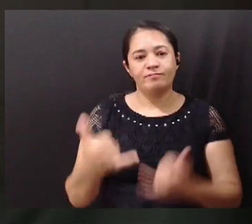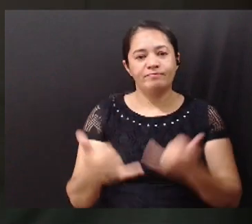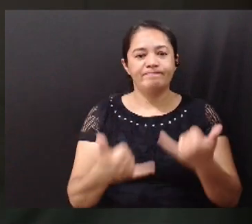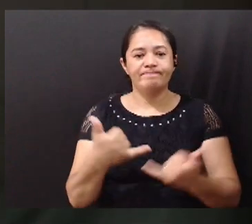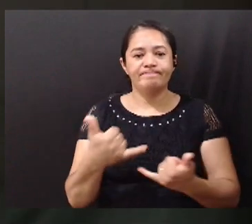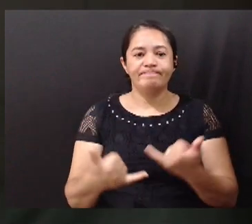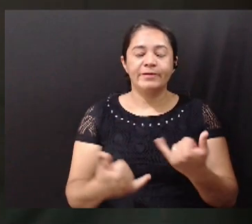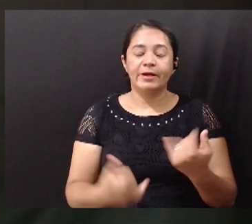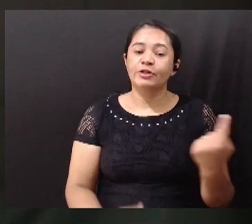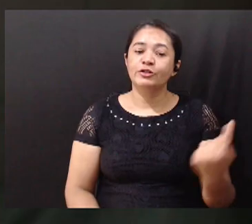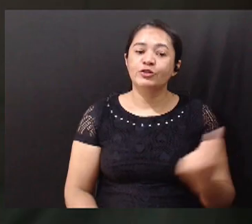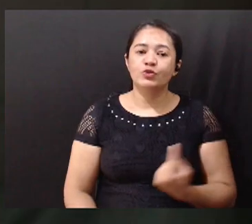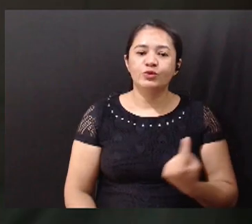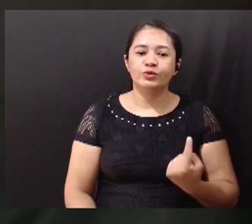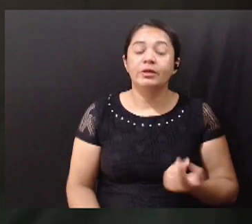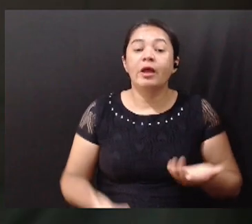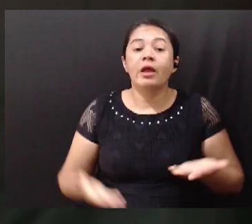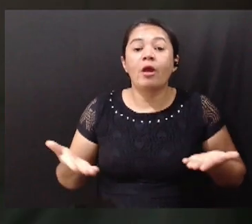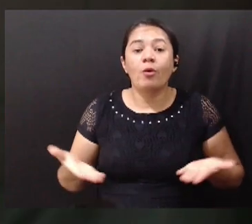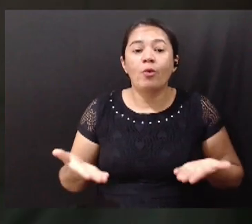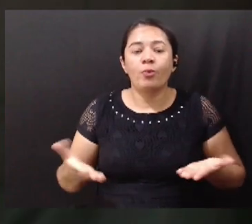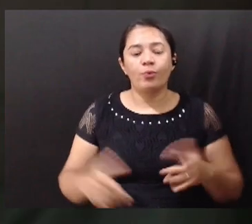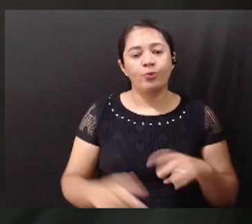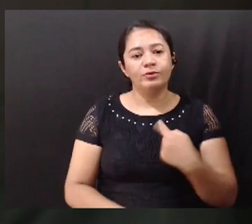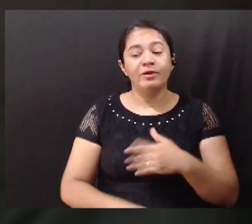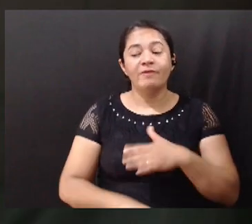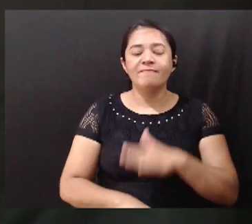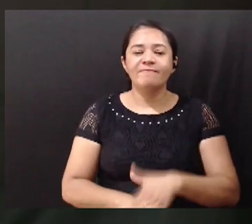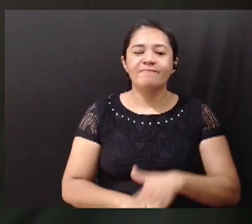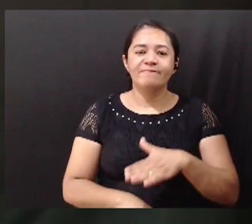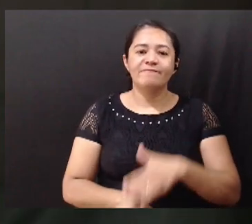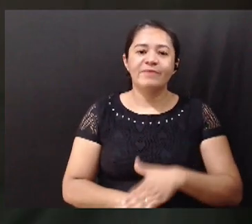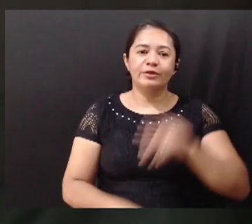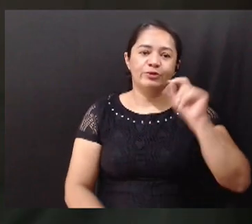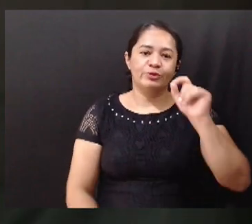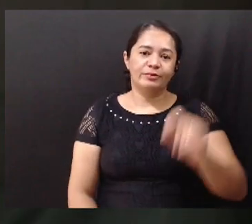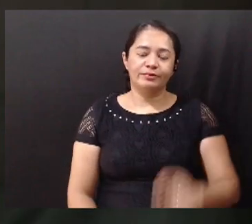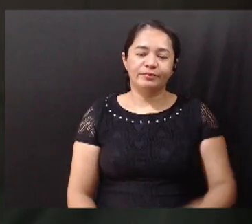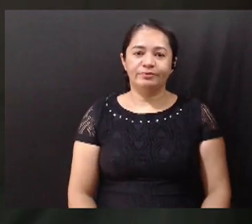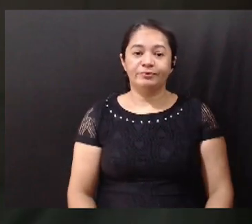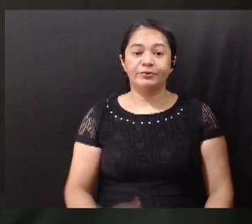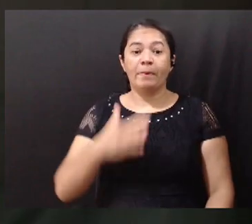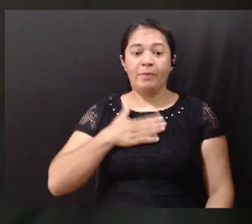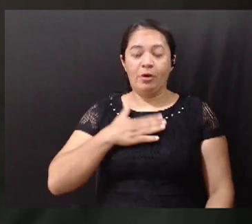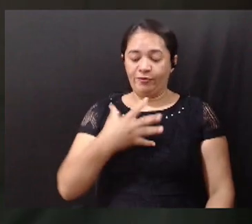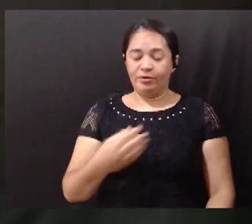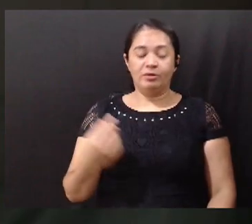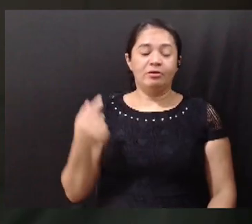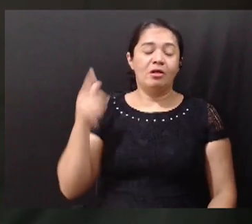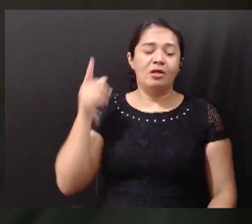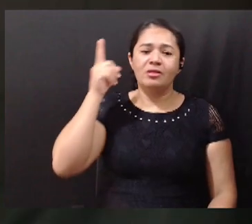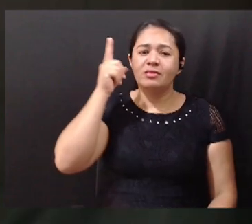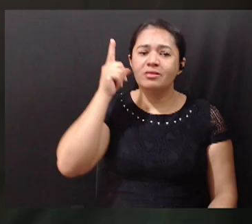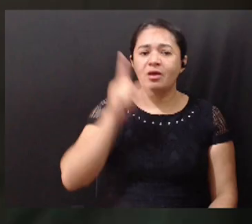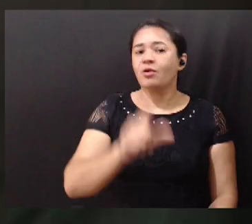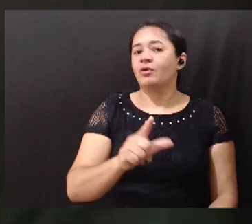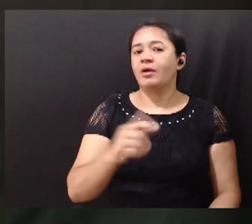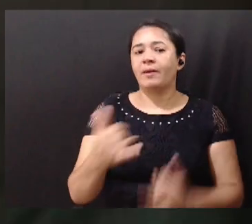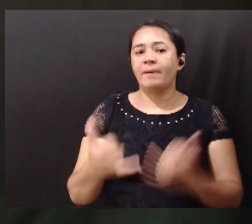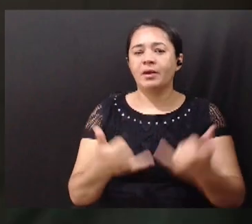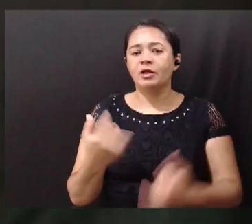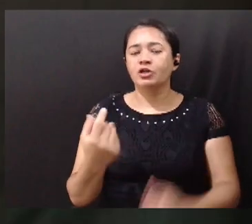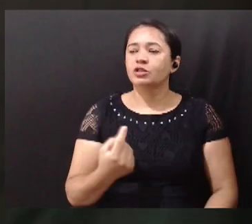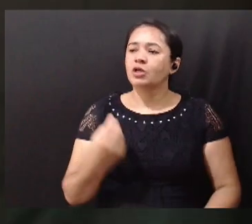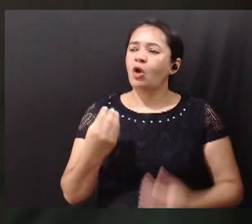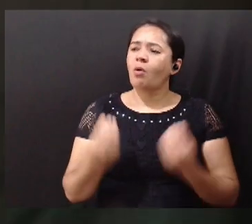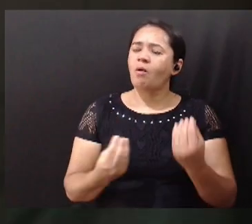agora? Como é que a gente faz, Maísa? O filho não consegue brincar sozinho. Terapia ocupacional, como é que ela enxerga a construção